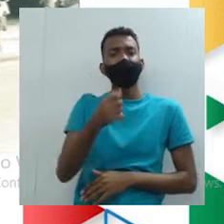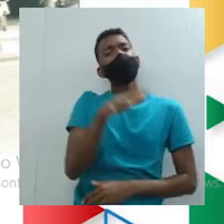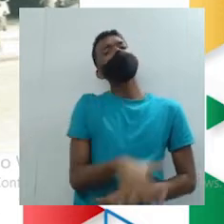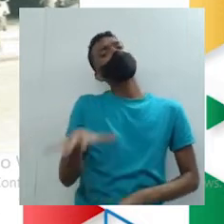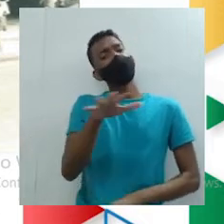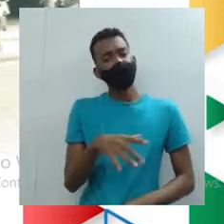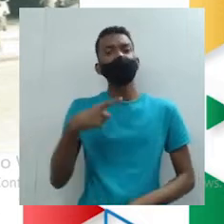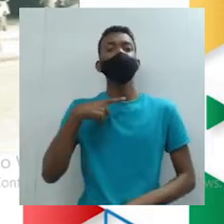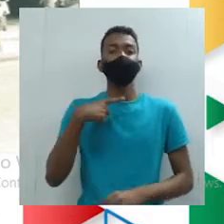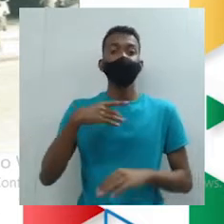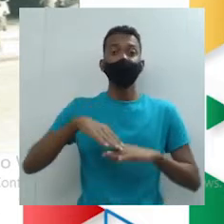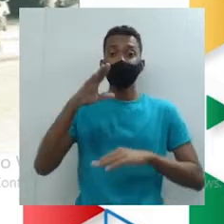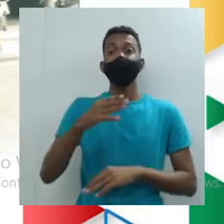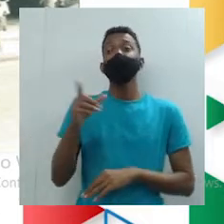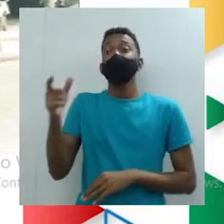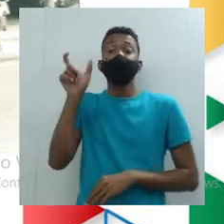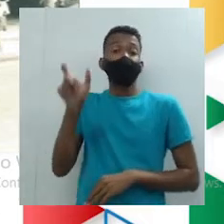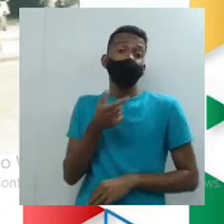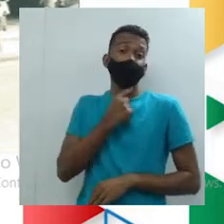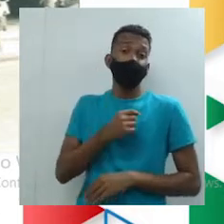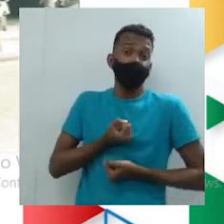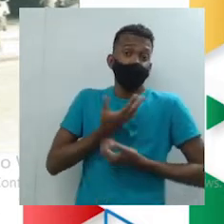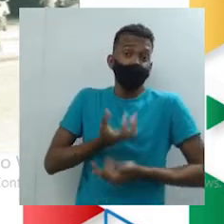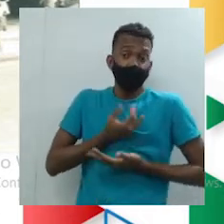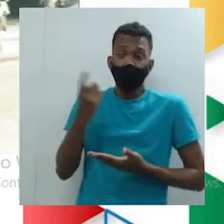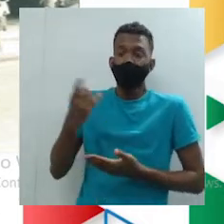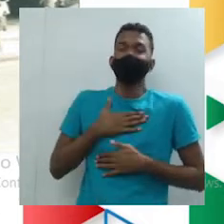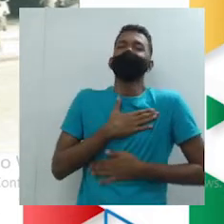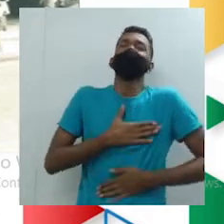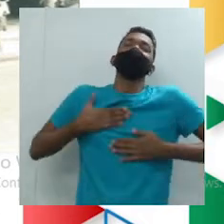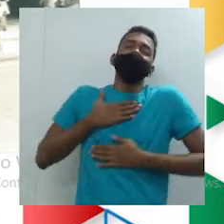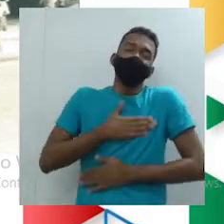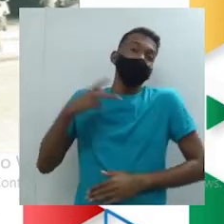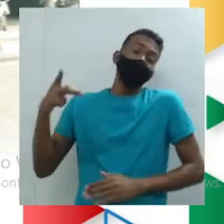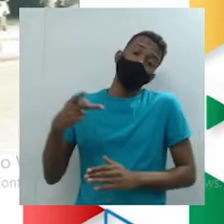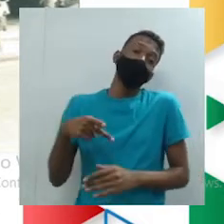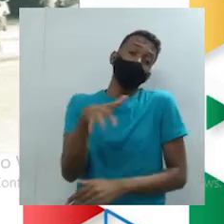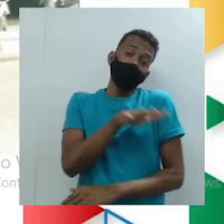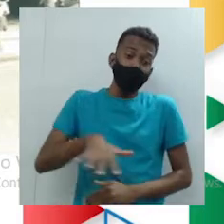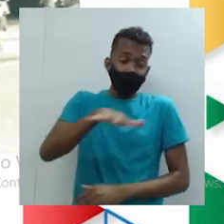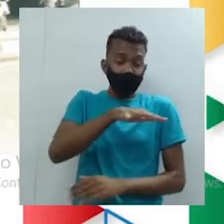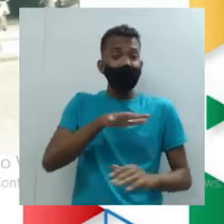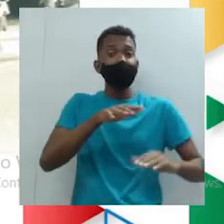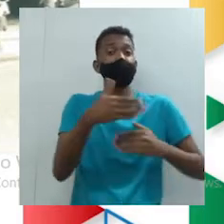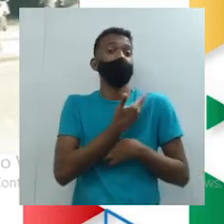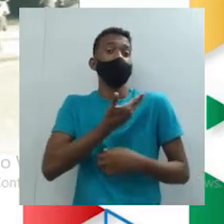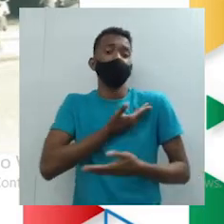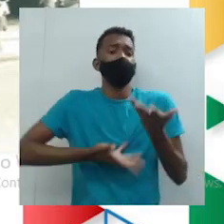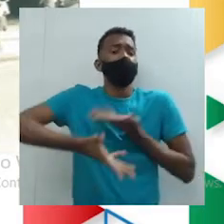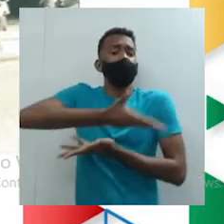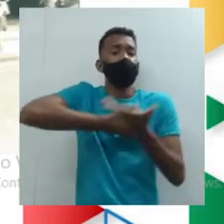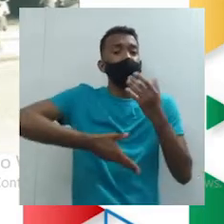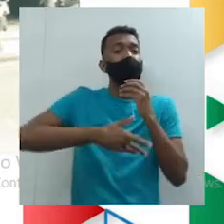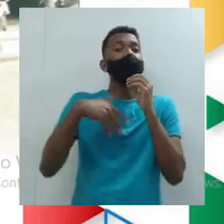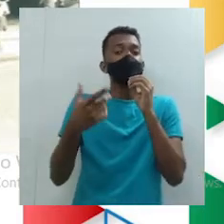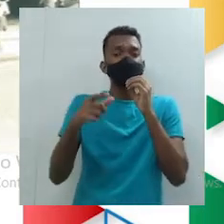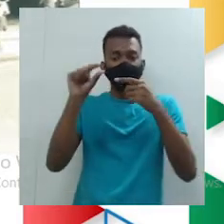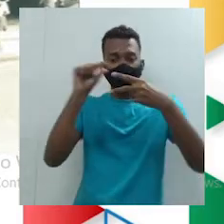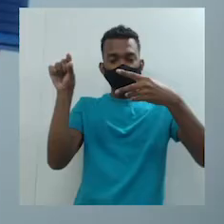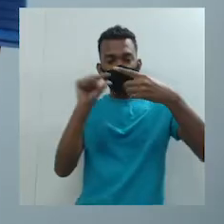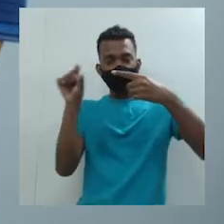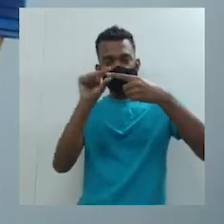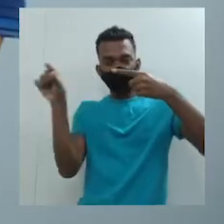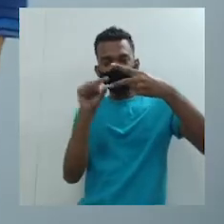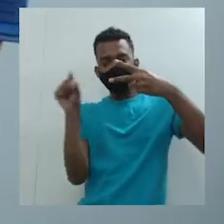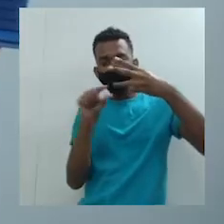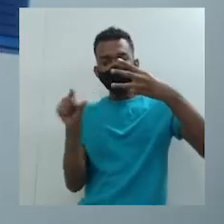espaços favoritos do poeta, né, do Carlos Pena Filho, e dos amigos. Inclusive, professor Robson, aqueles versos que o senhor leu e que comentou no